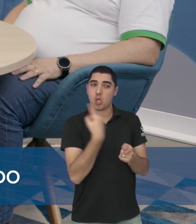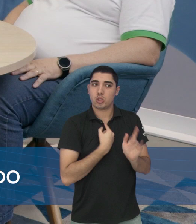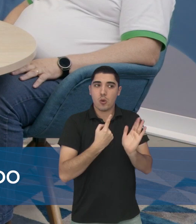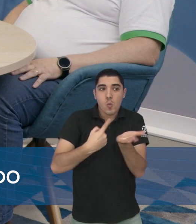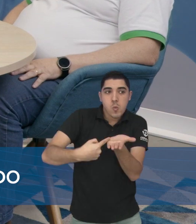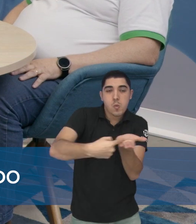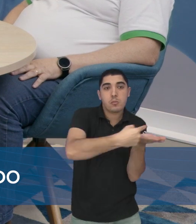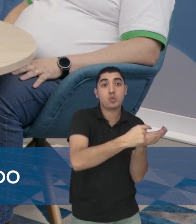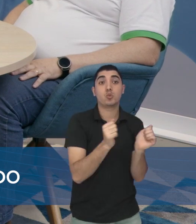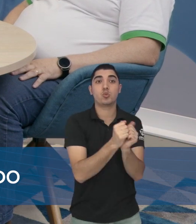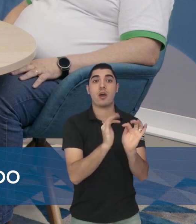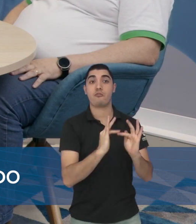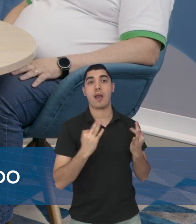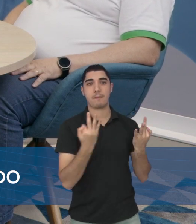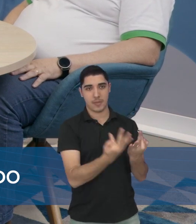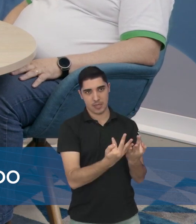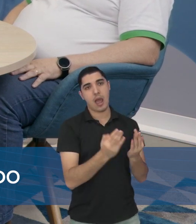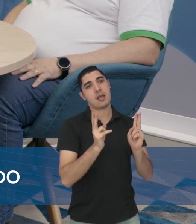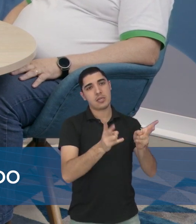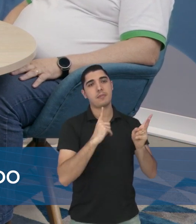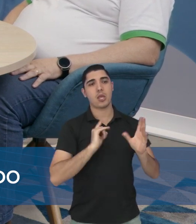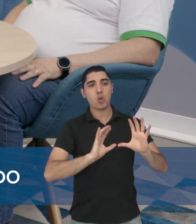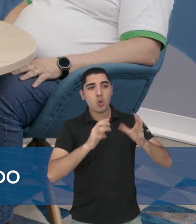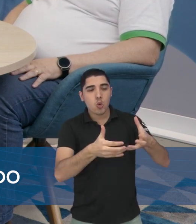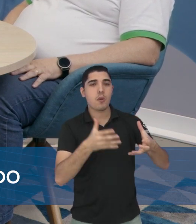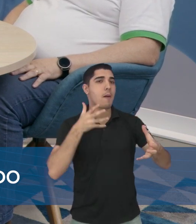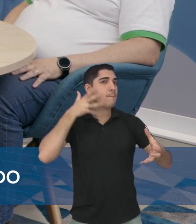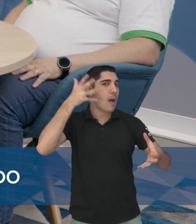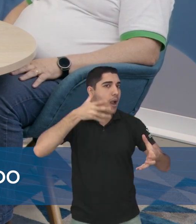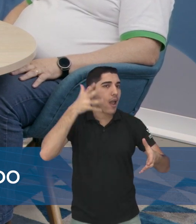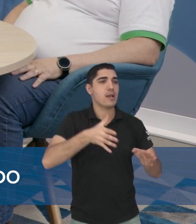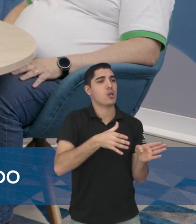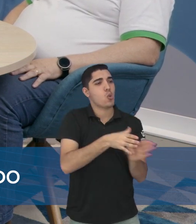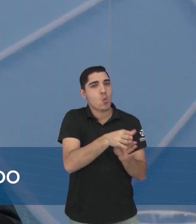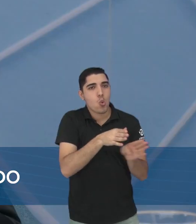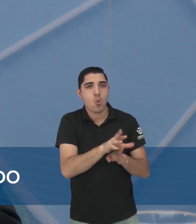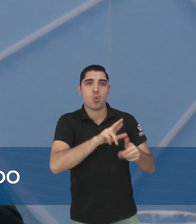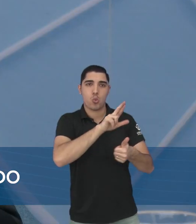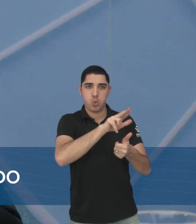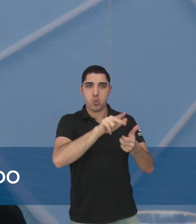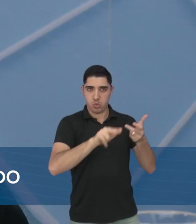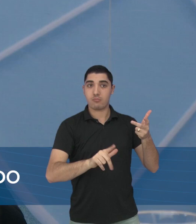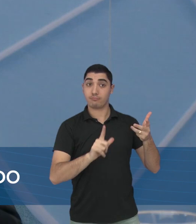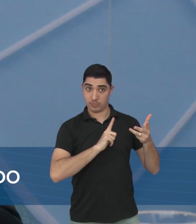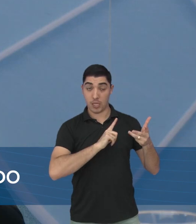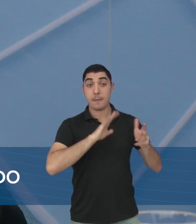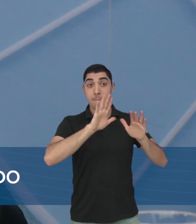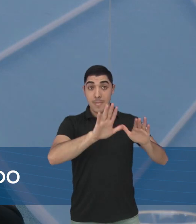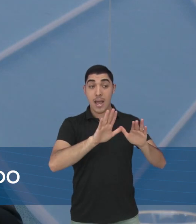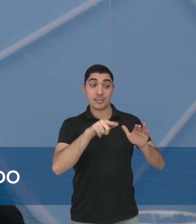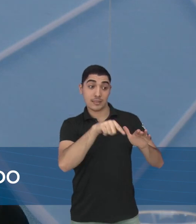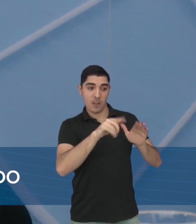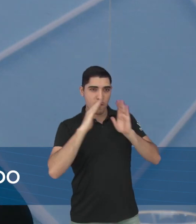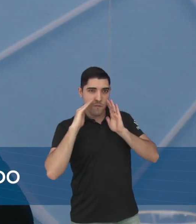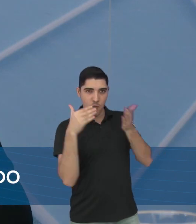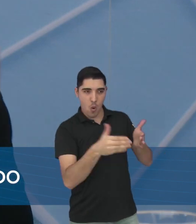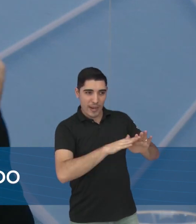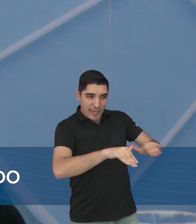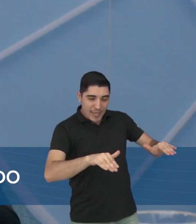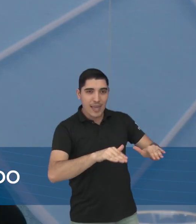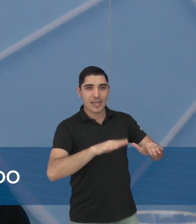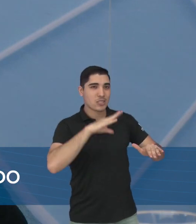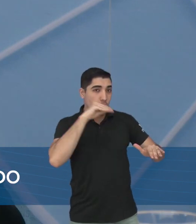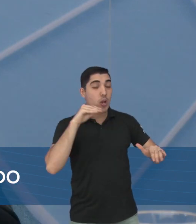as famílias, né? Que aí já é um trabalho mais em grupo, com palestras, com orientações. Mas a gente tem esse trabalho voltado para